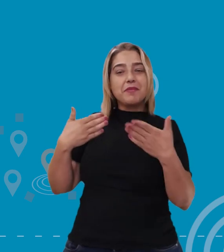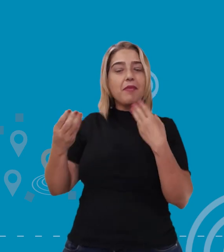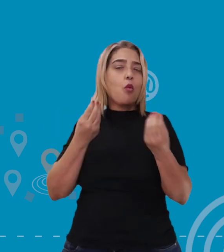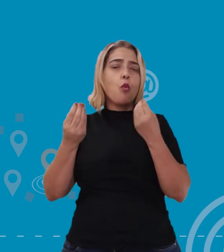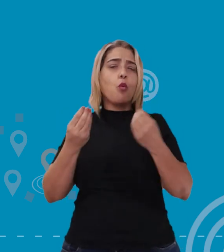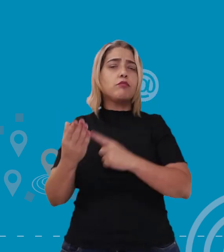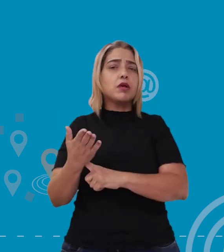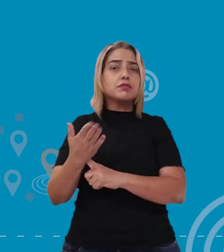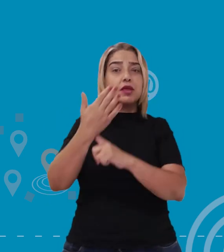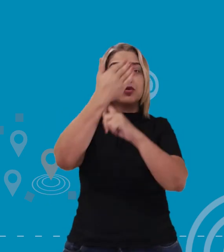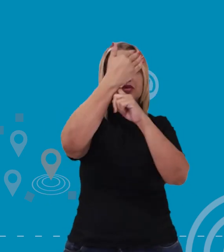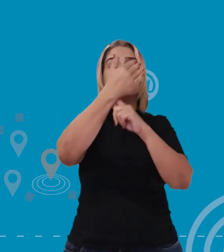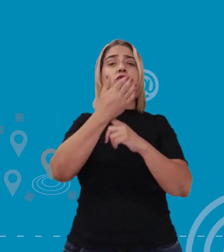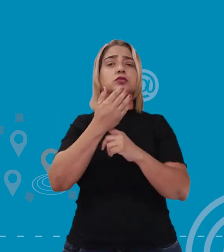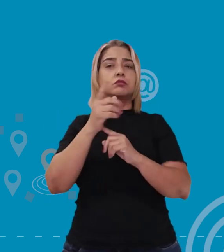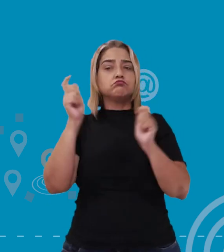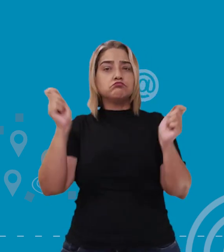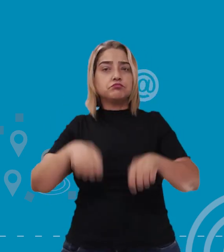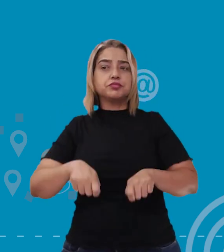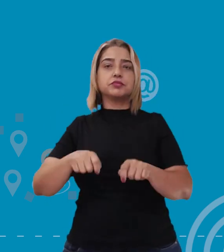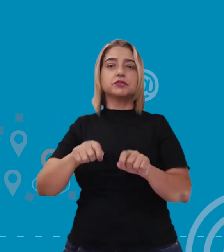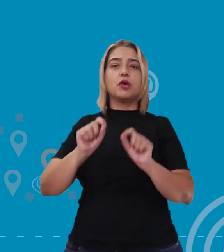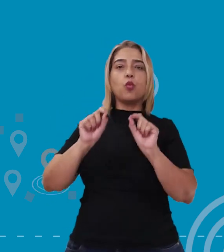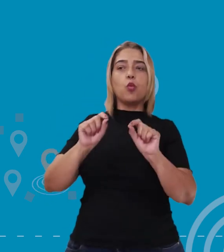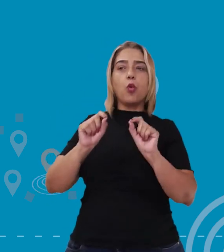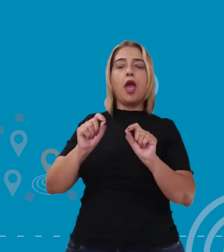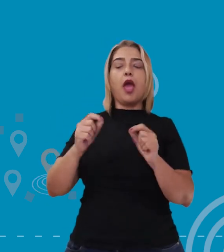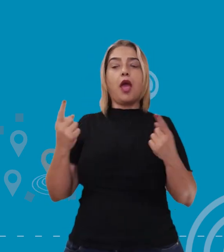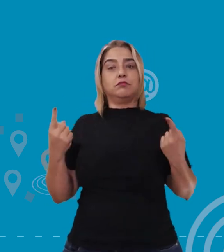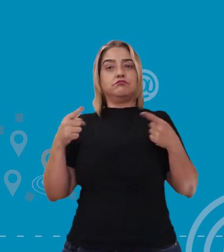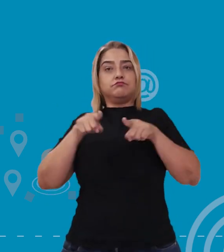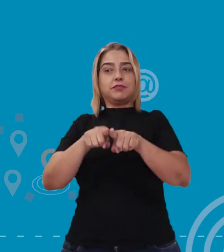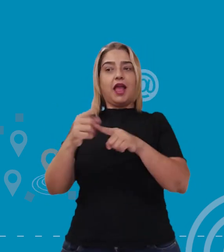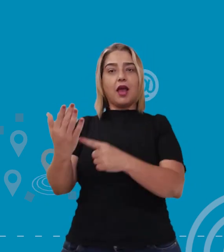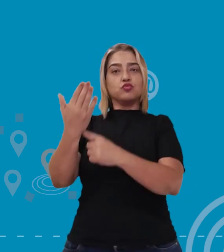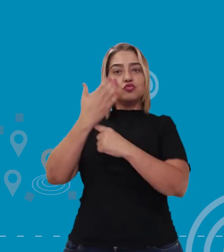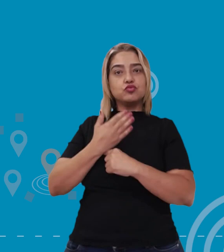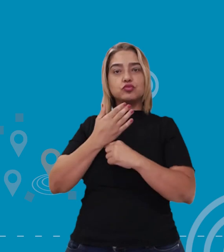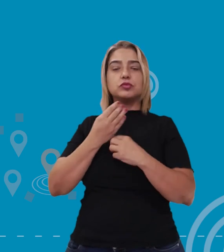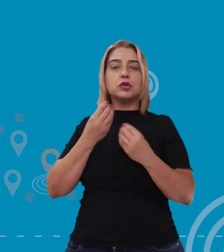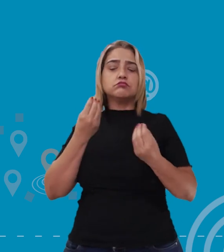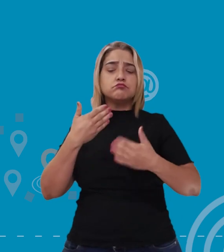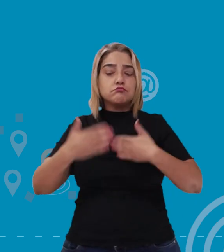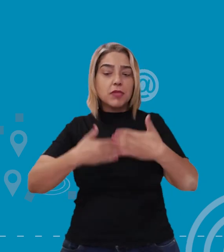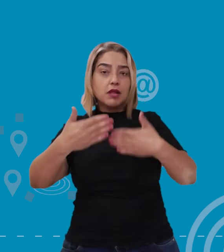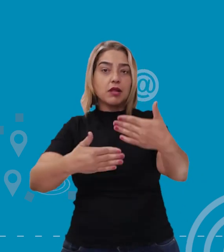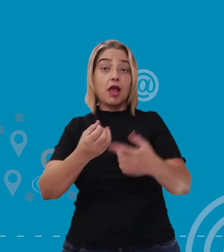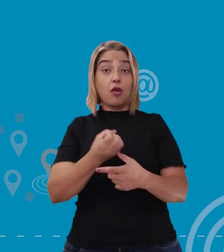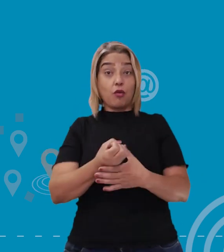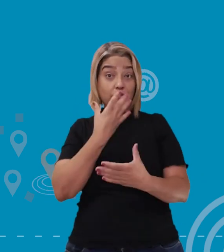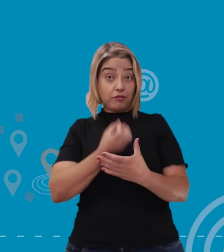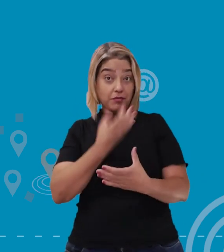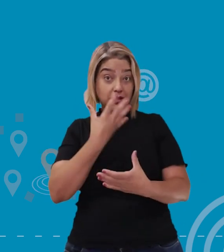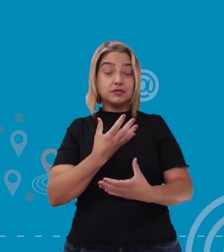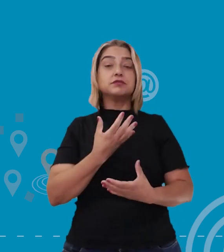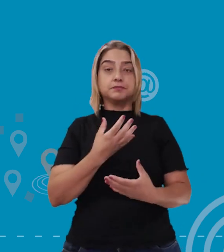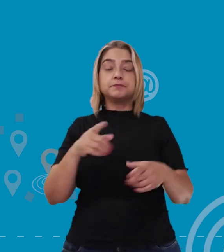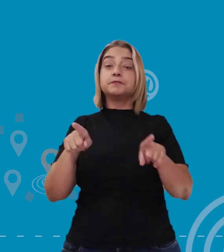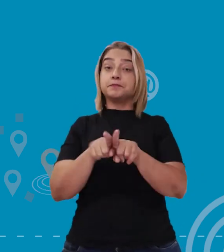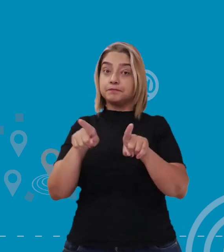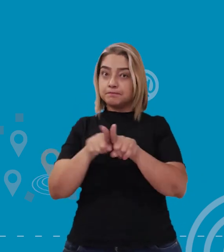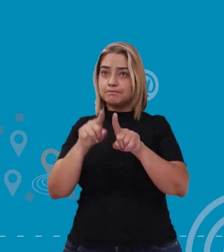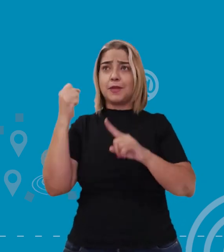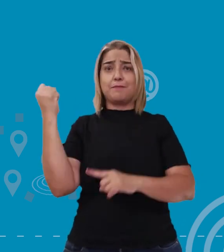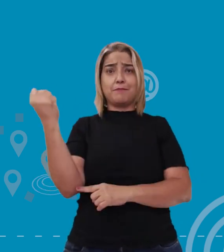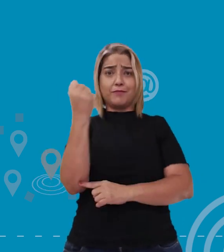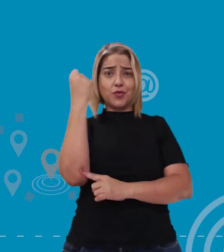conversar sobre como as tecnologias digitais podem ser aliadas nos processos de